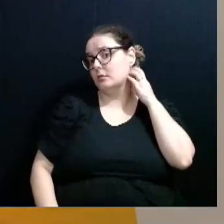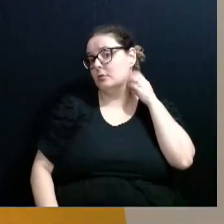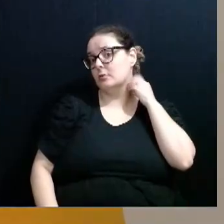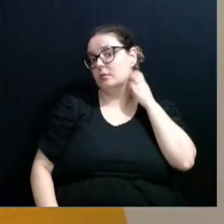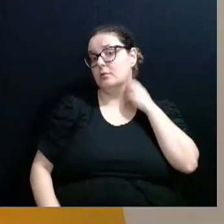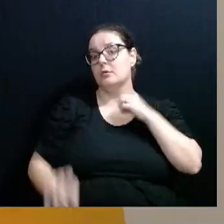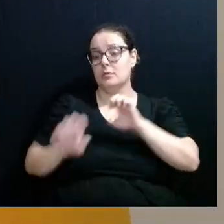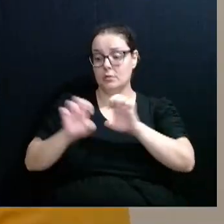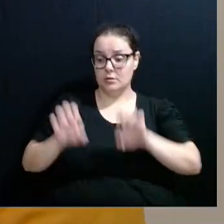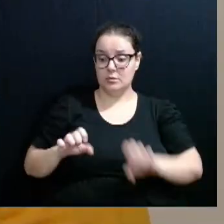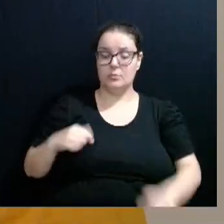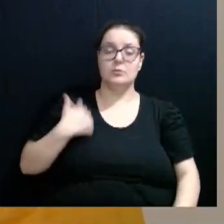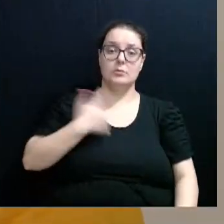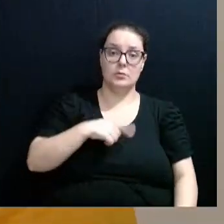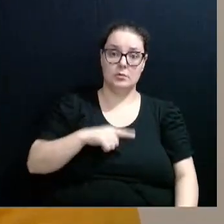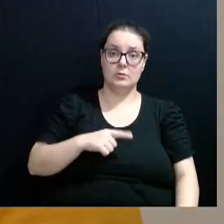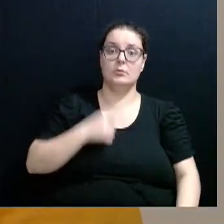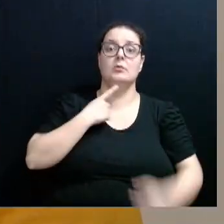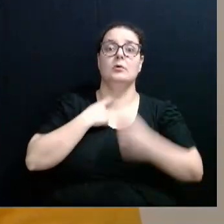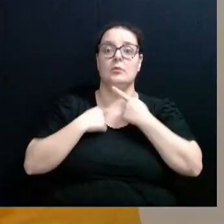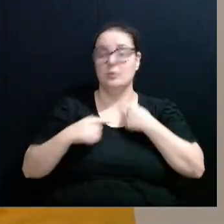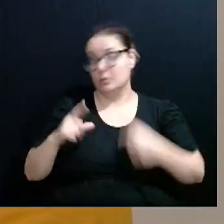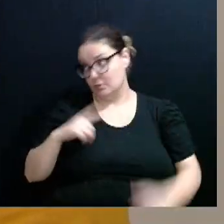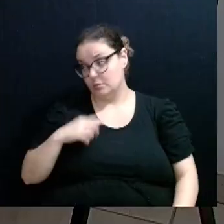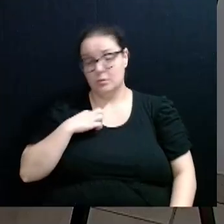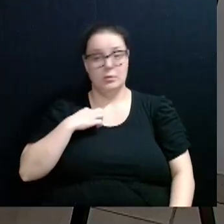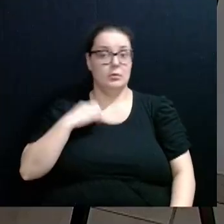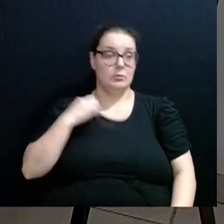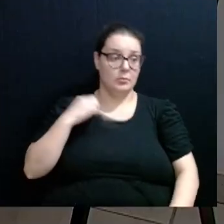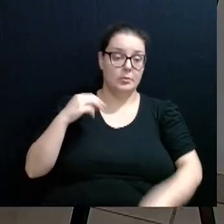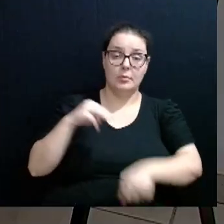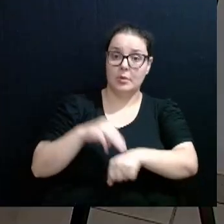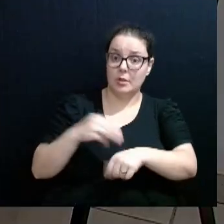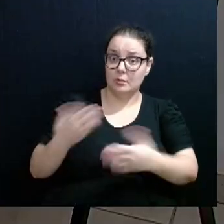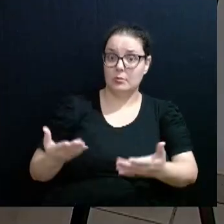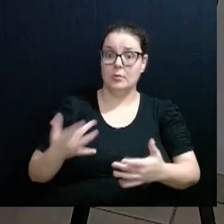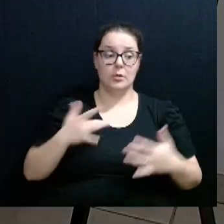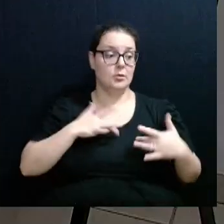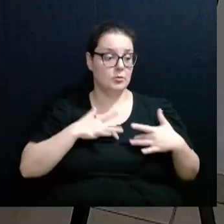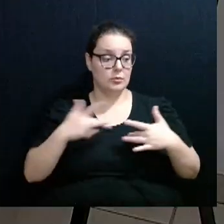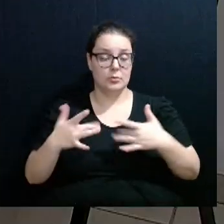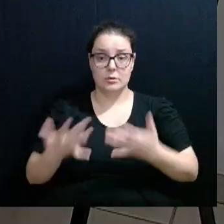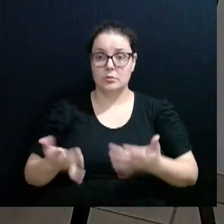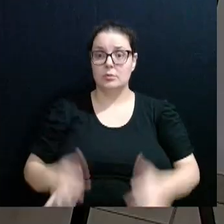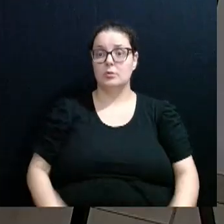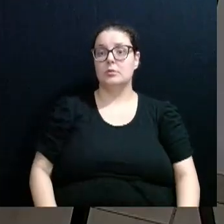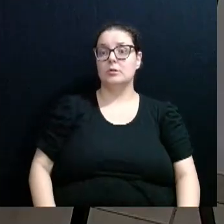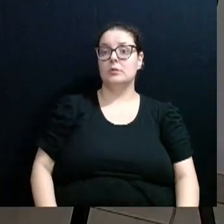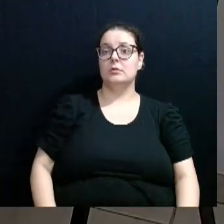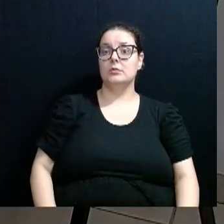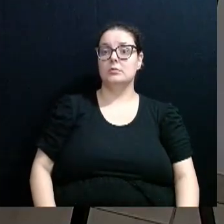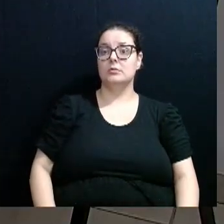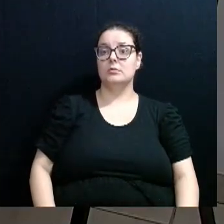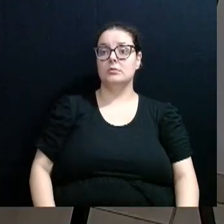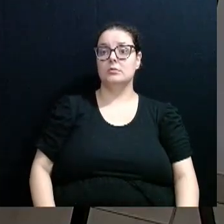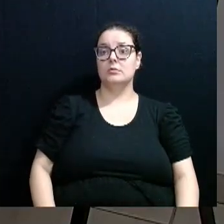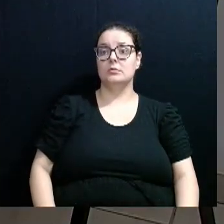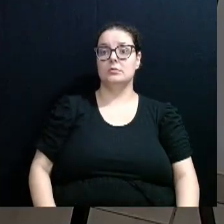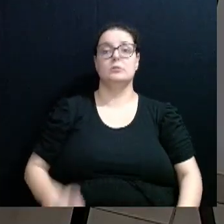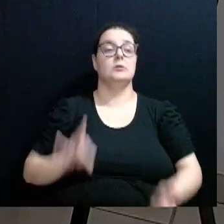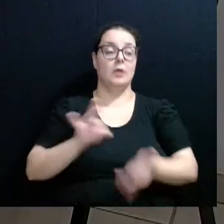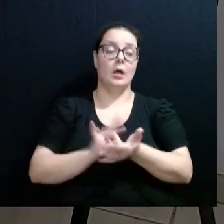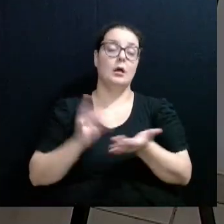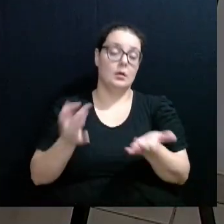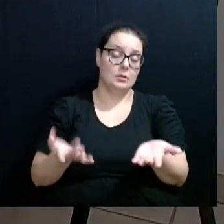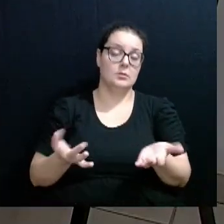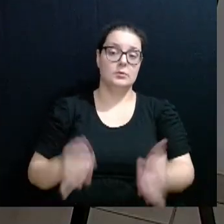nós temos, voluntários, membros, doadores, né? E a realidade, o número de